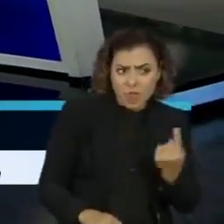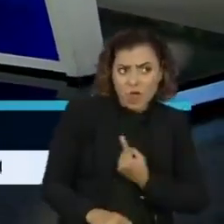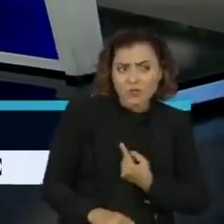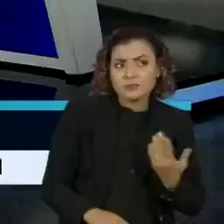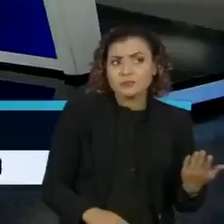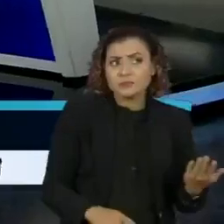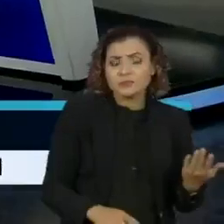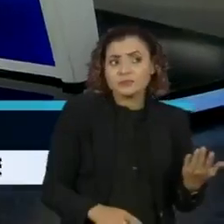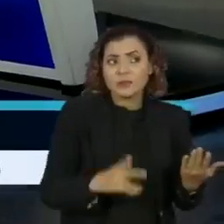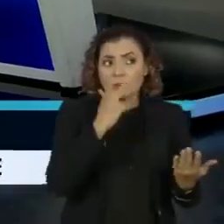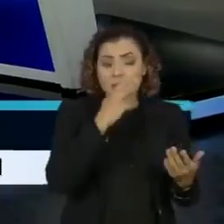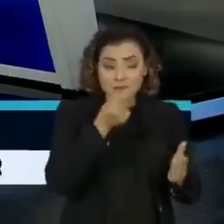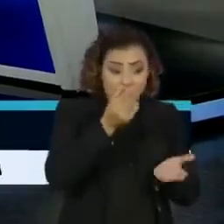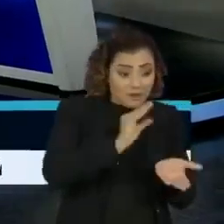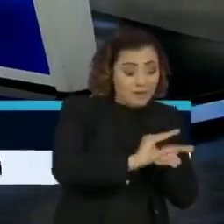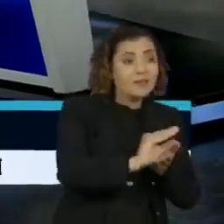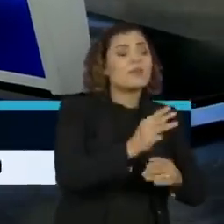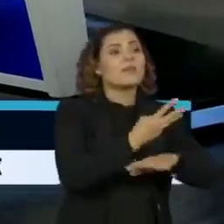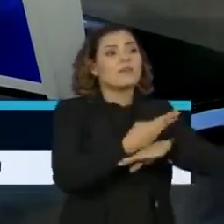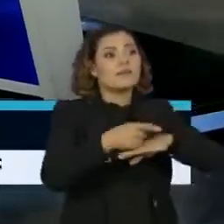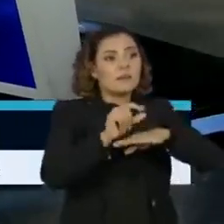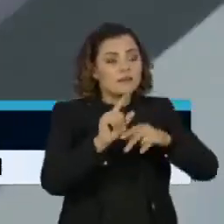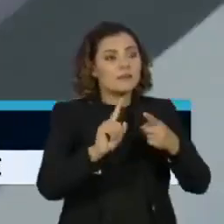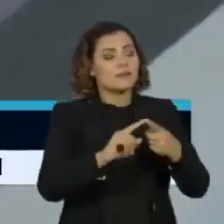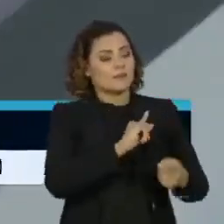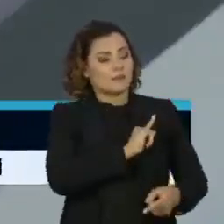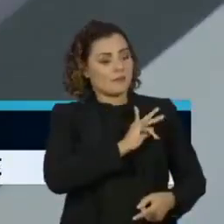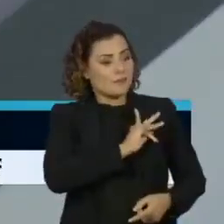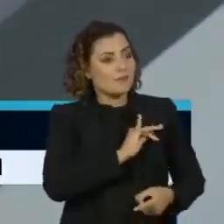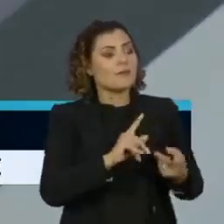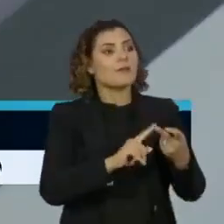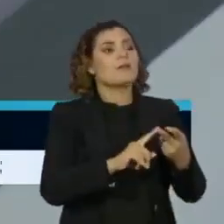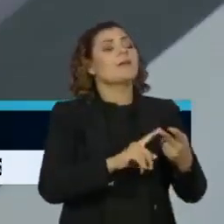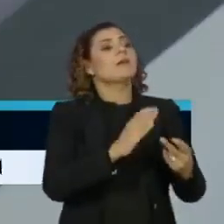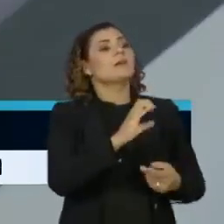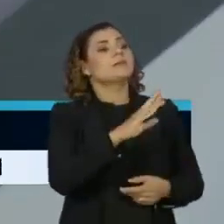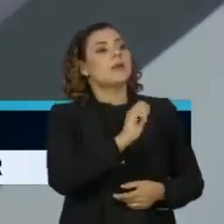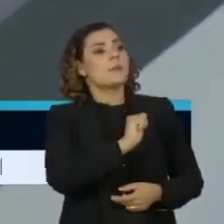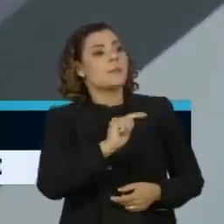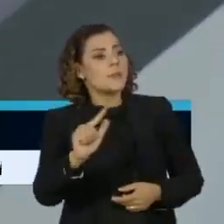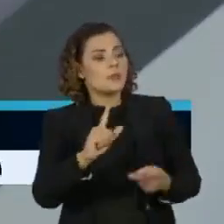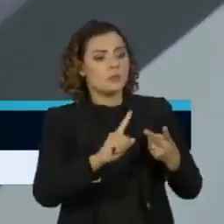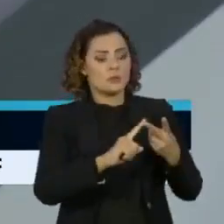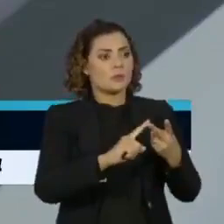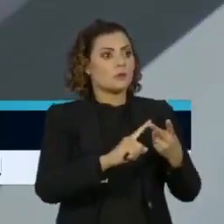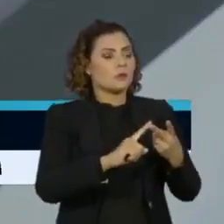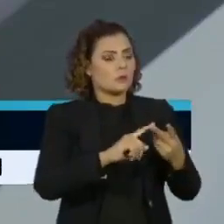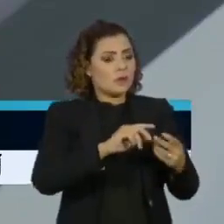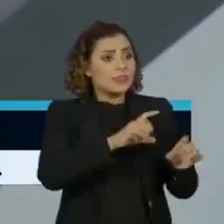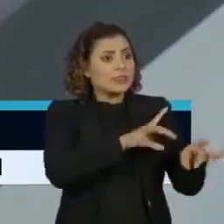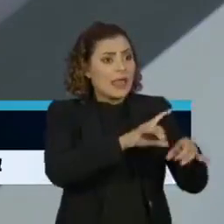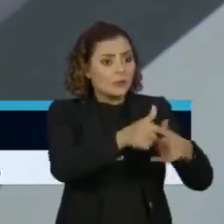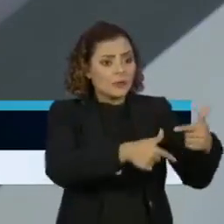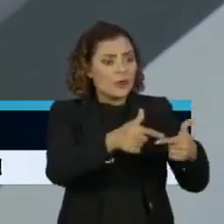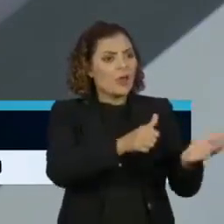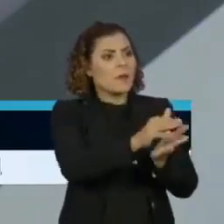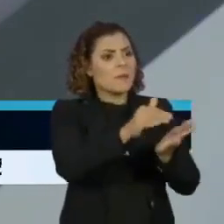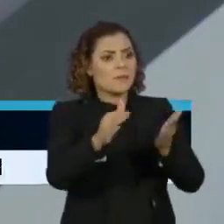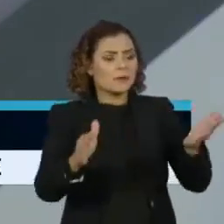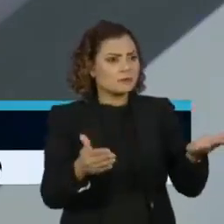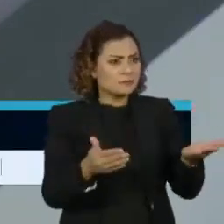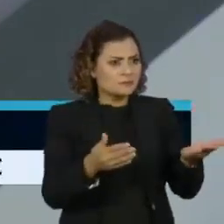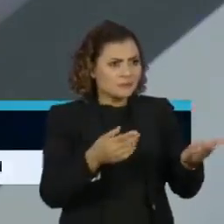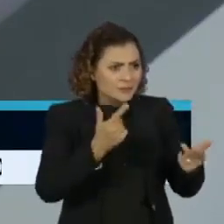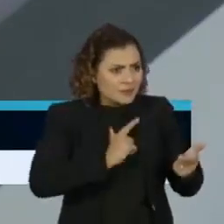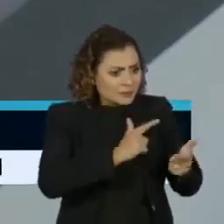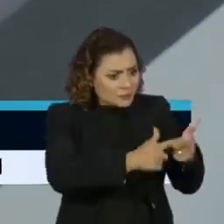não cortou a verba do IBAMA, do ICMBio, a gente não exonerou vários técnicos que estavam fazendo seu trabalho? Daí